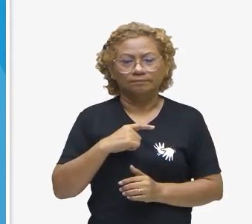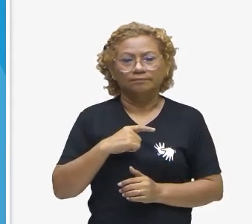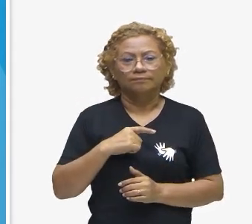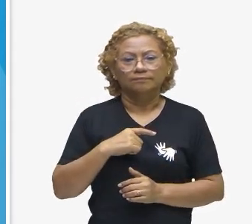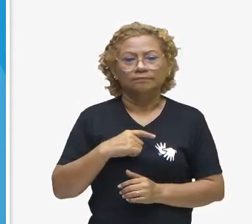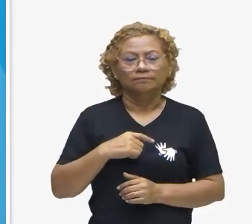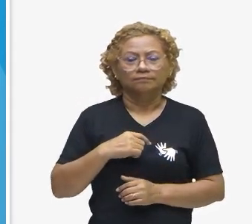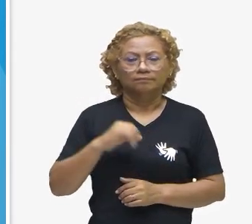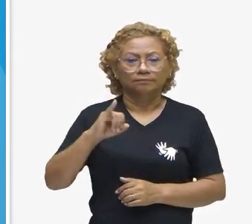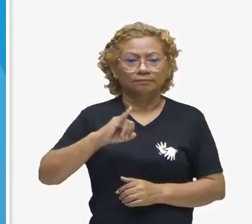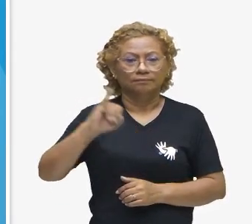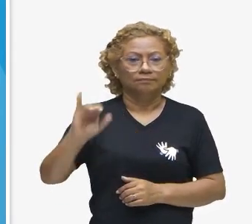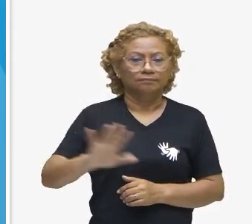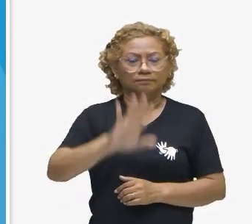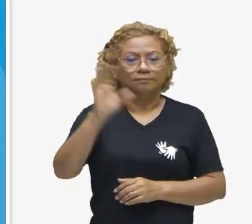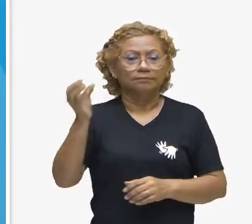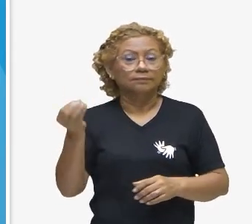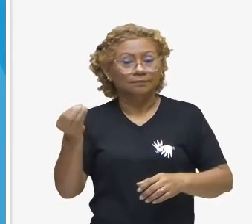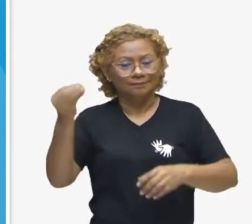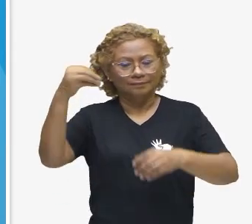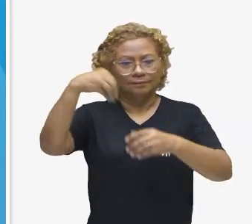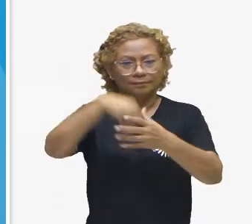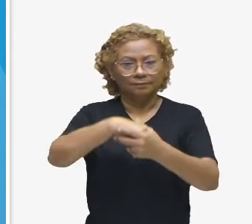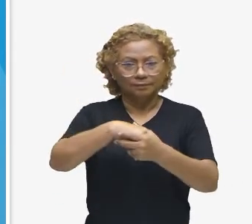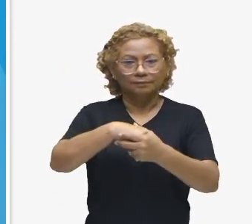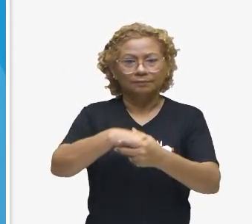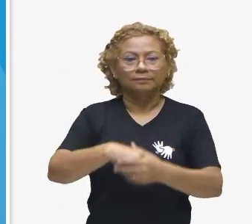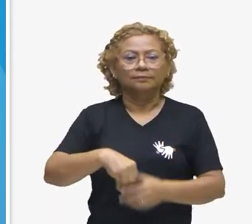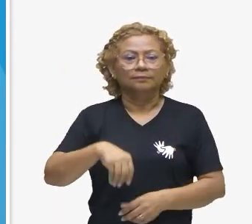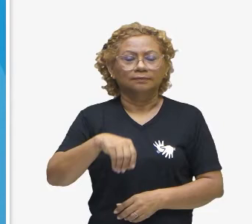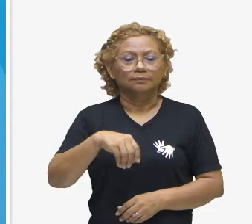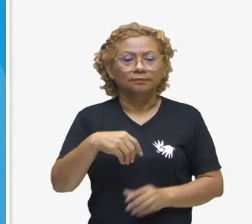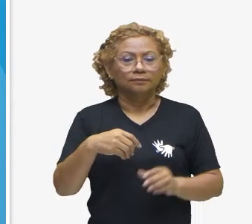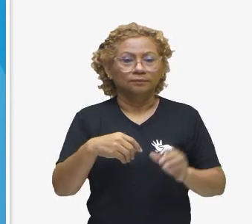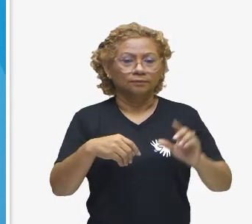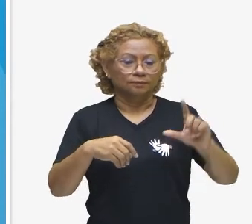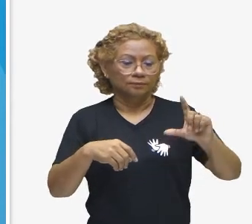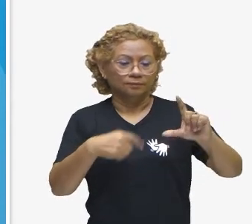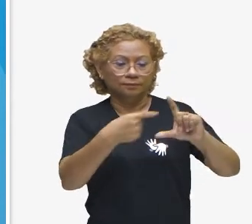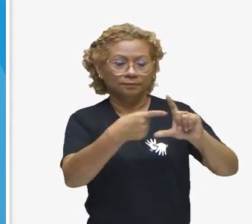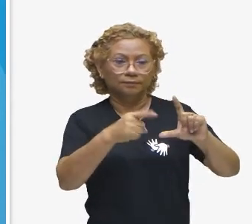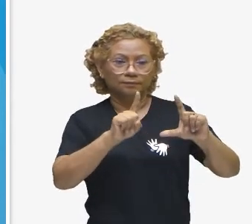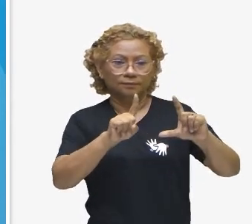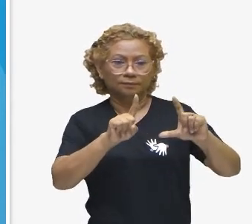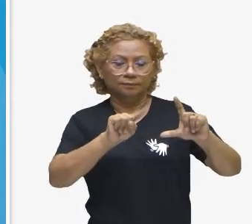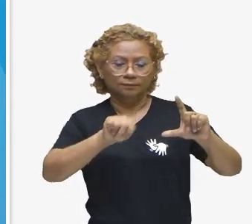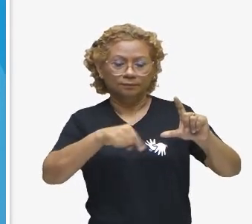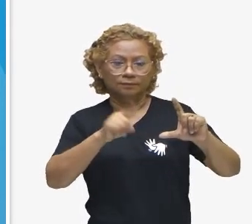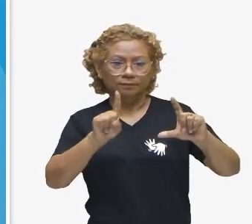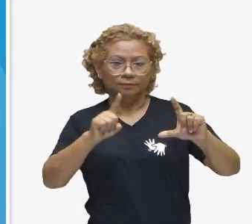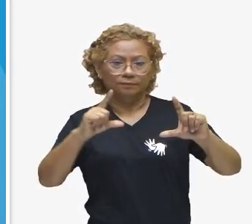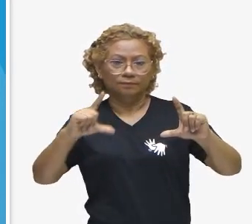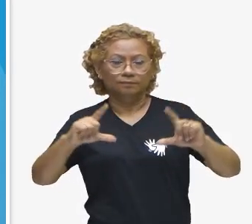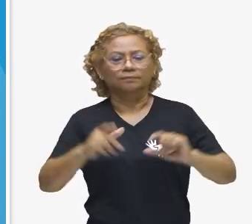intervalo menos 1 e 1. A gente viu que a função